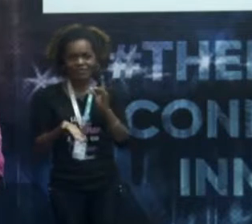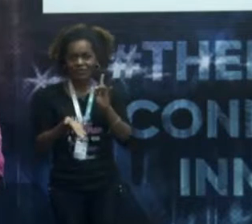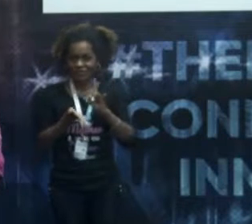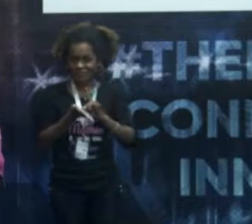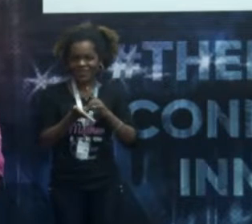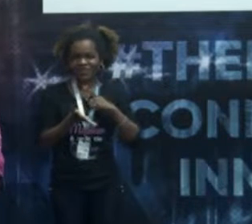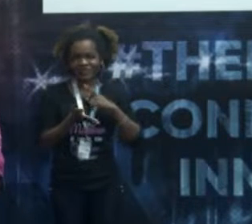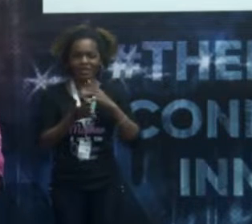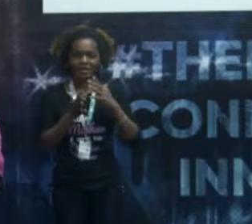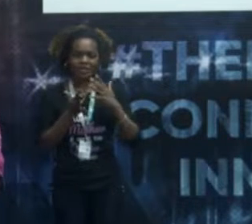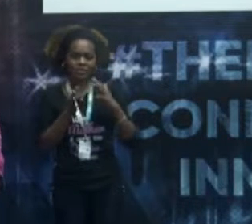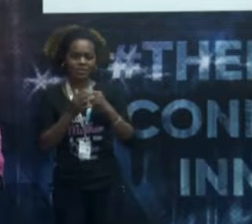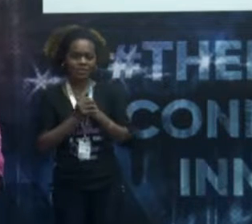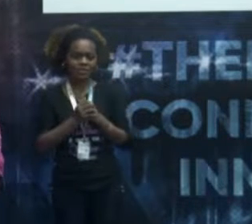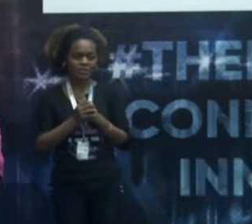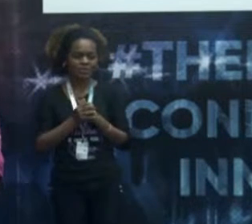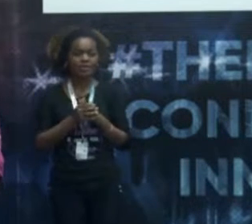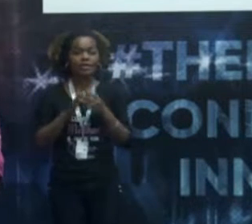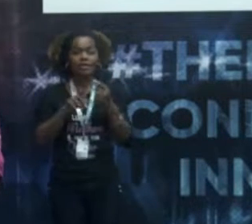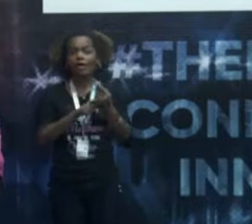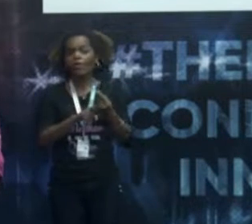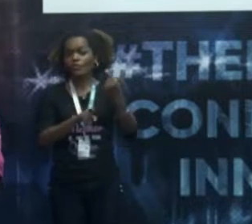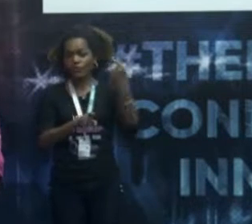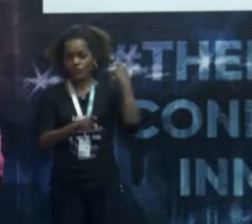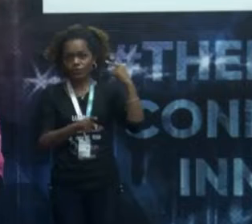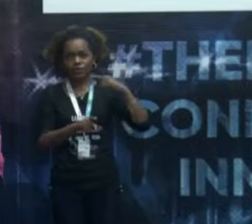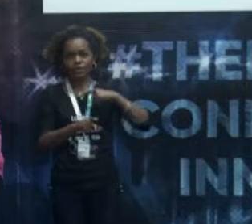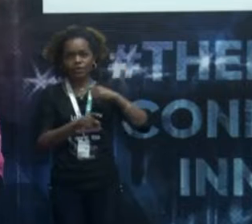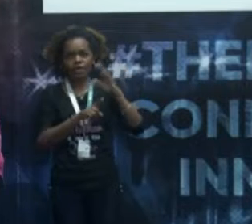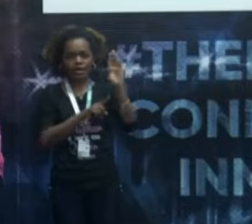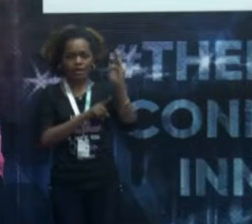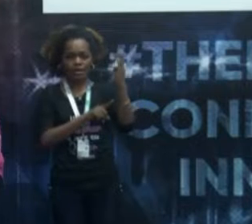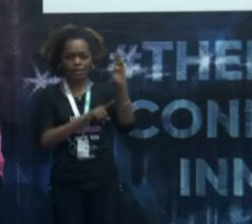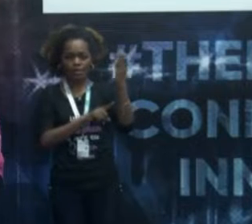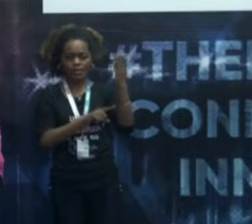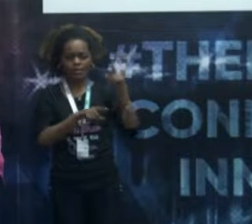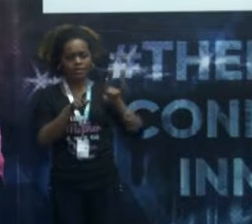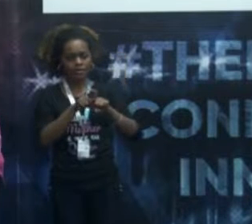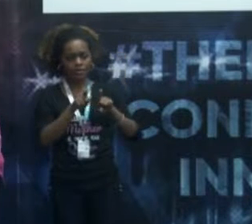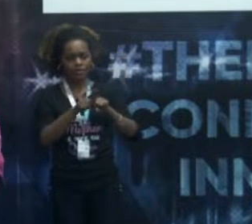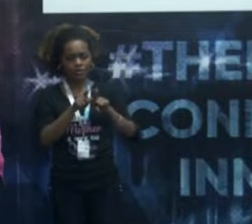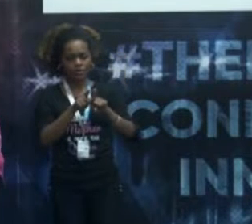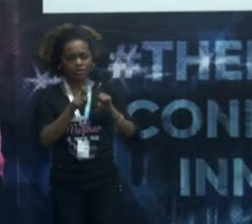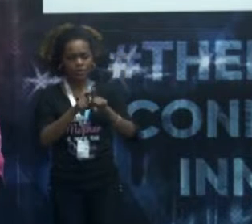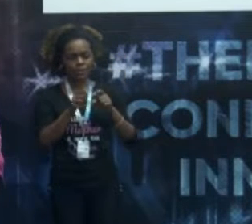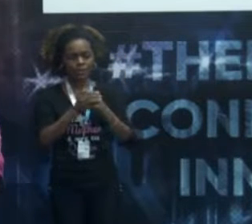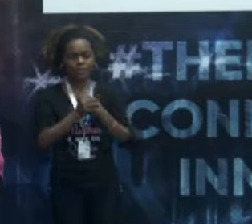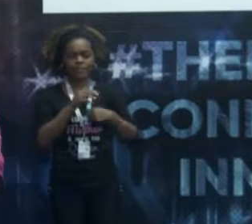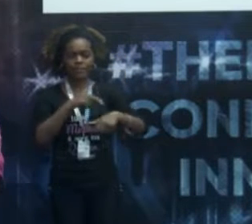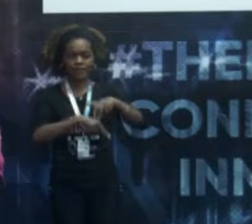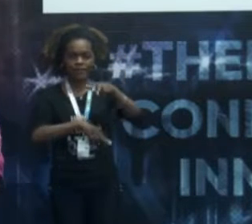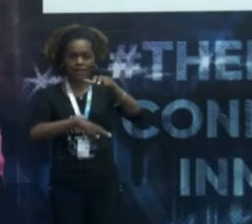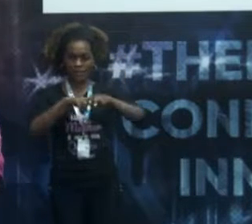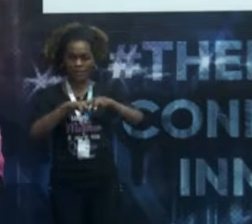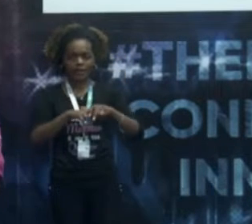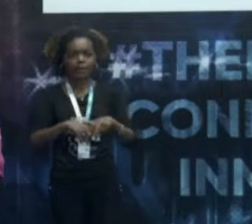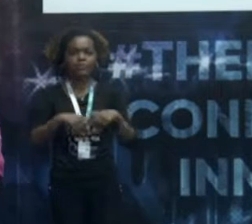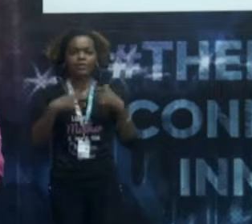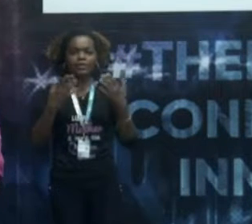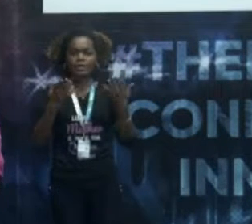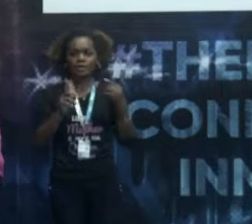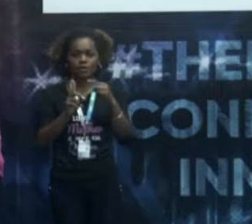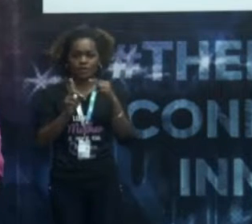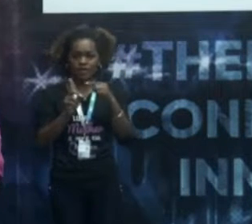centímetros. E ao fundo tem só a minha porta e uma cadeira. Um pouquinho sobre mim,